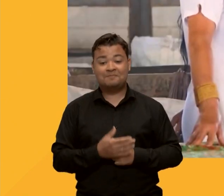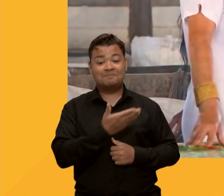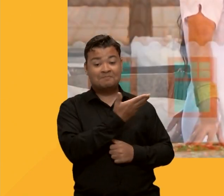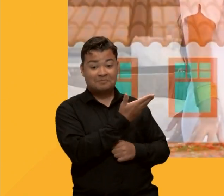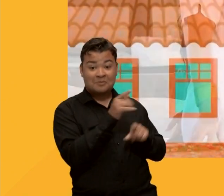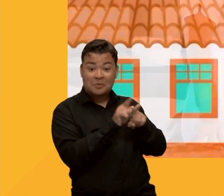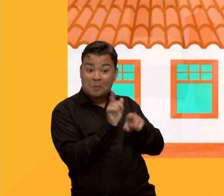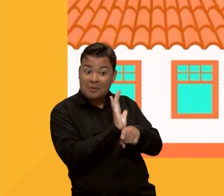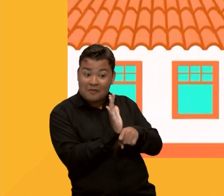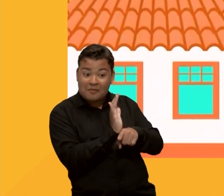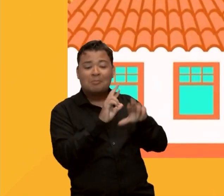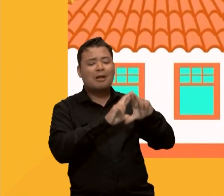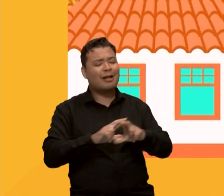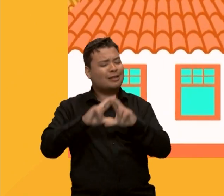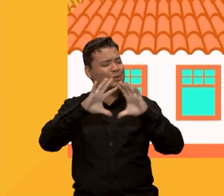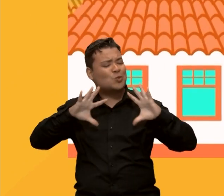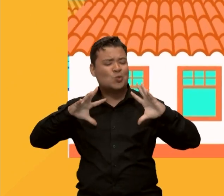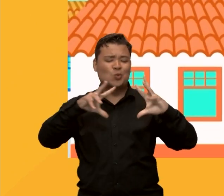recicla tudo.